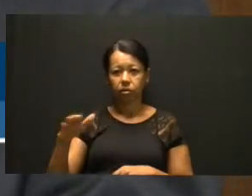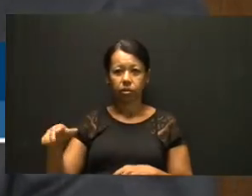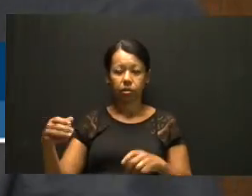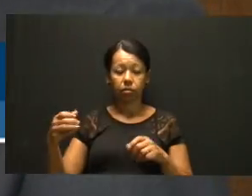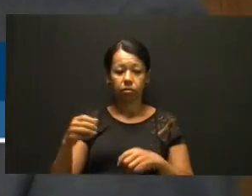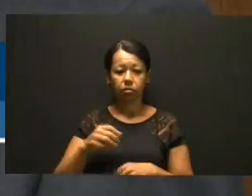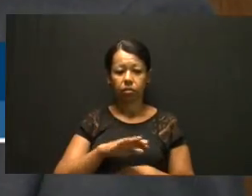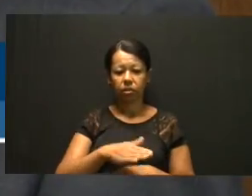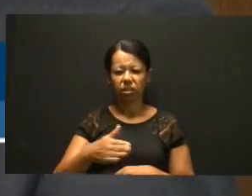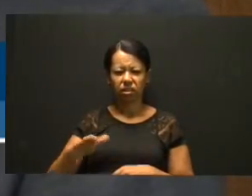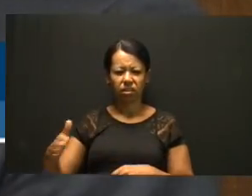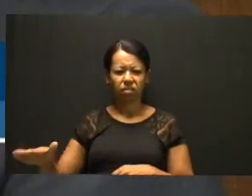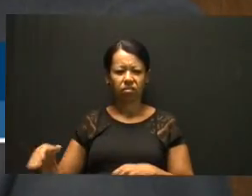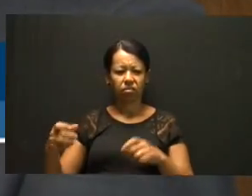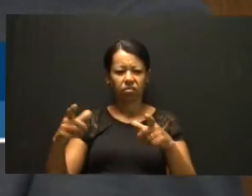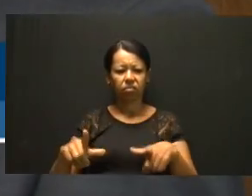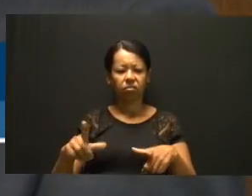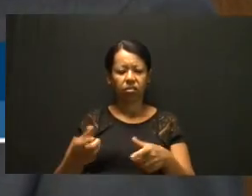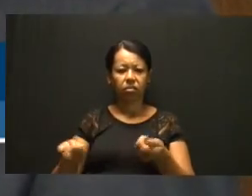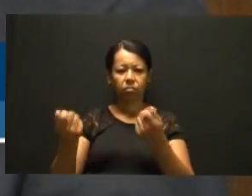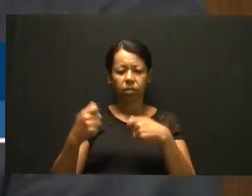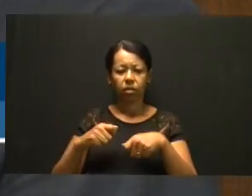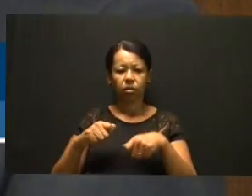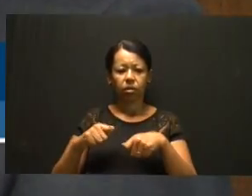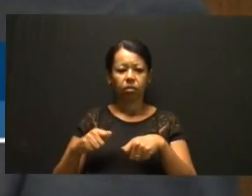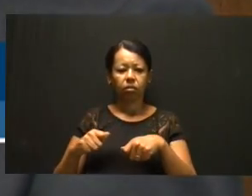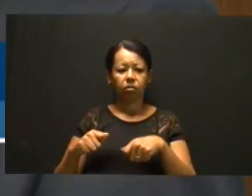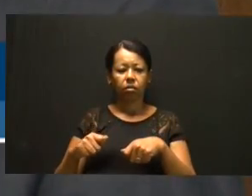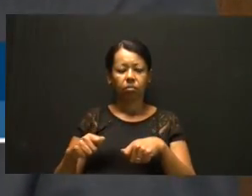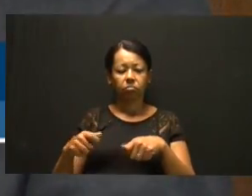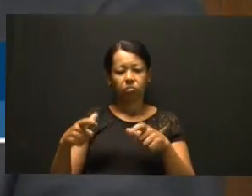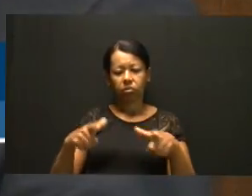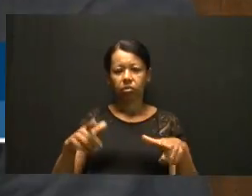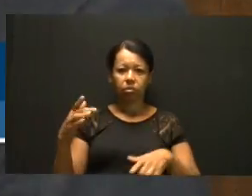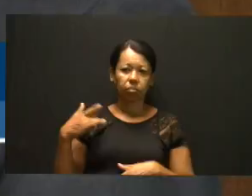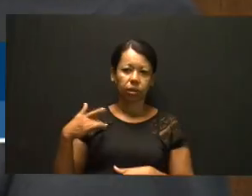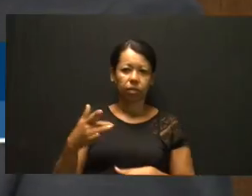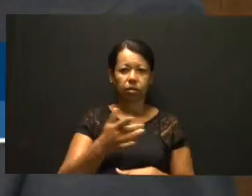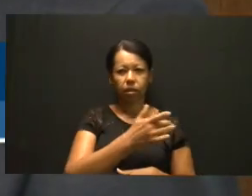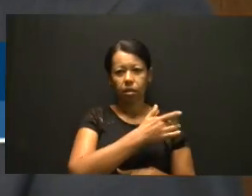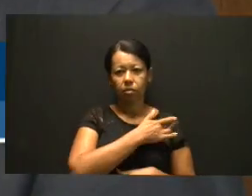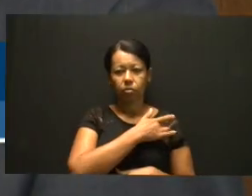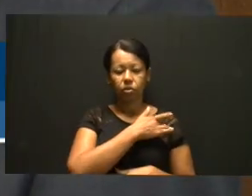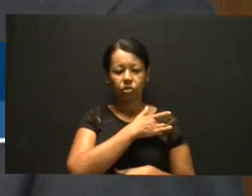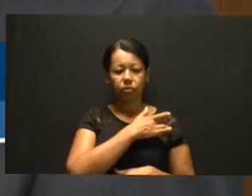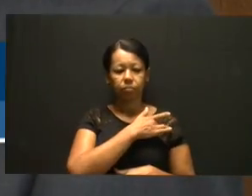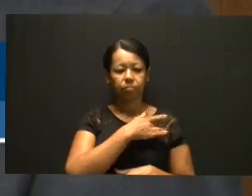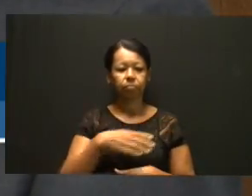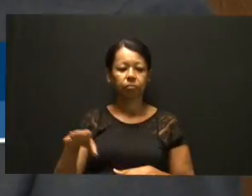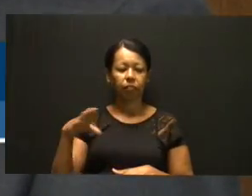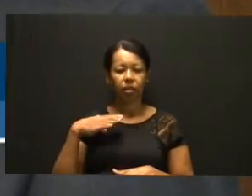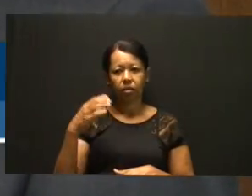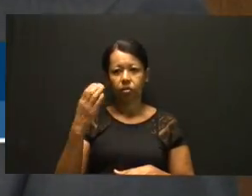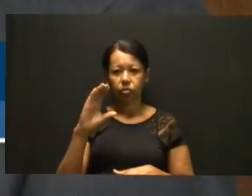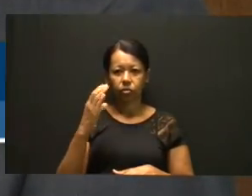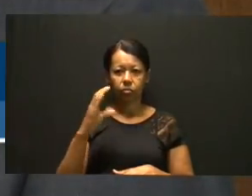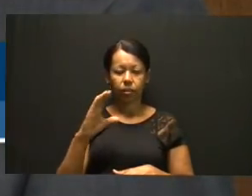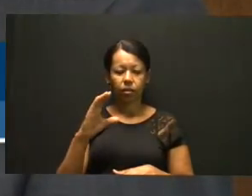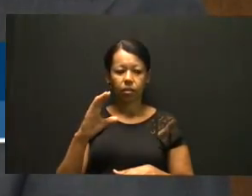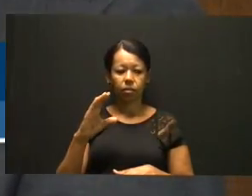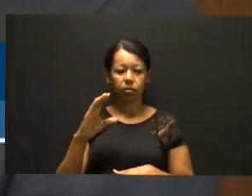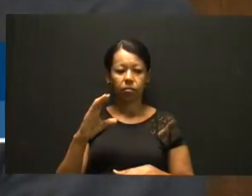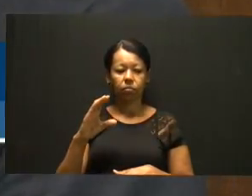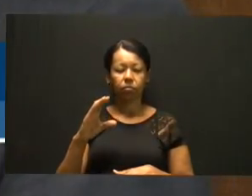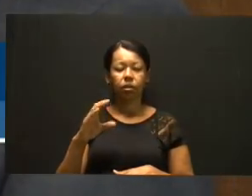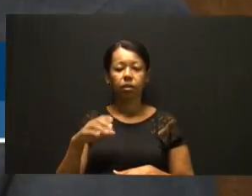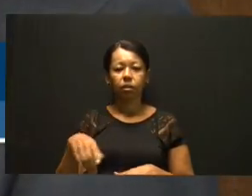seriam atendidos policlínicas, um hospital, a compra de ambulâncias e a cidade de Cubatão, que foi